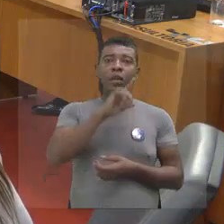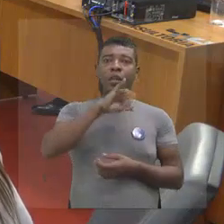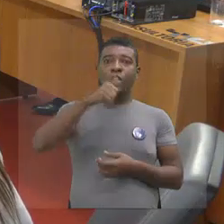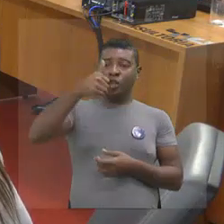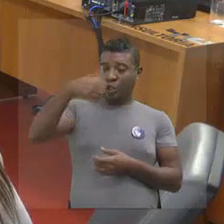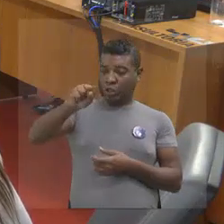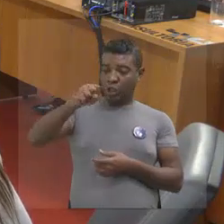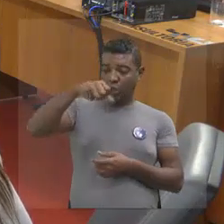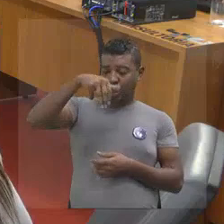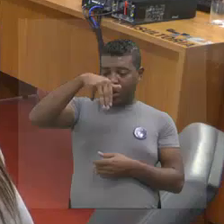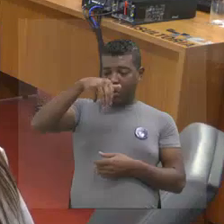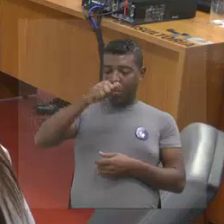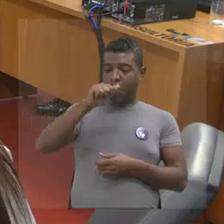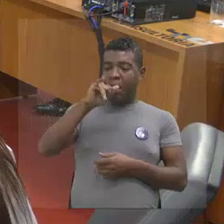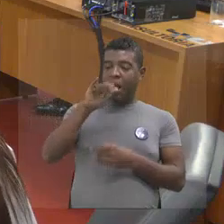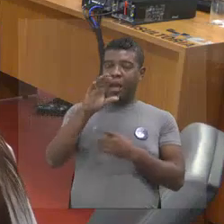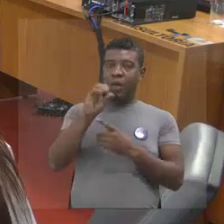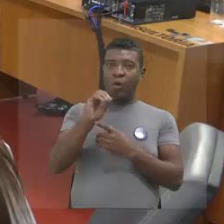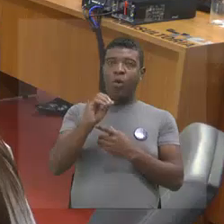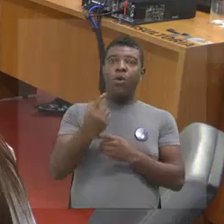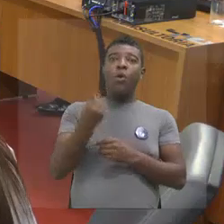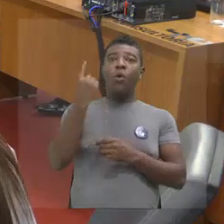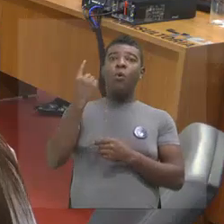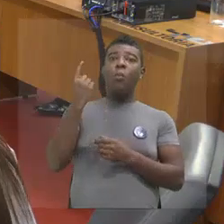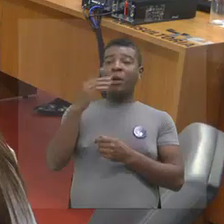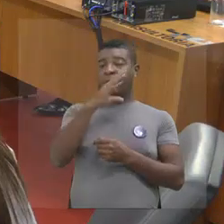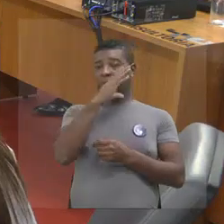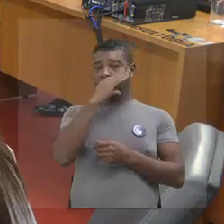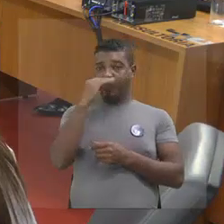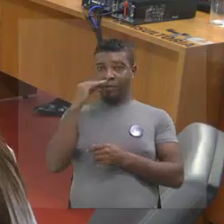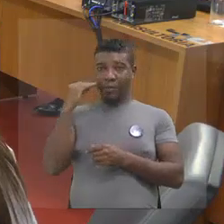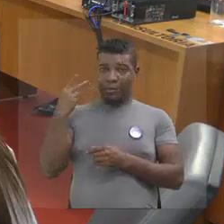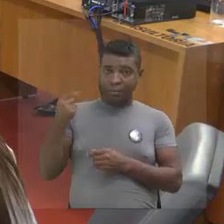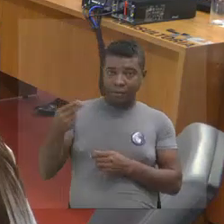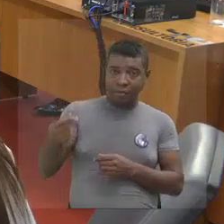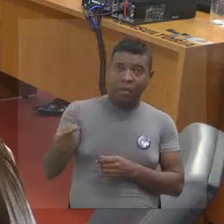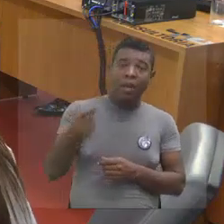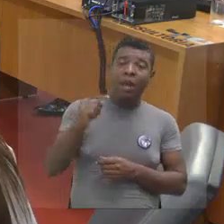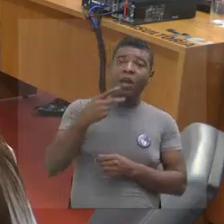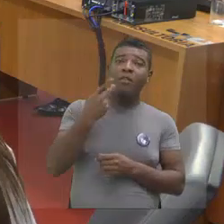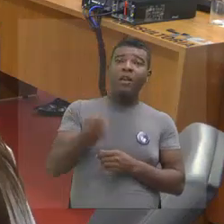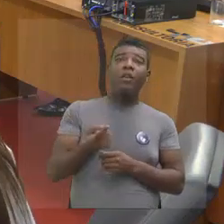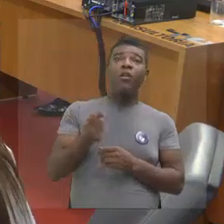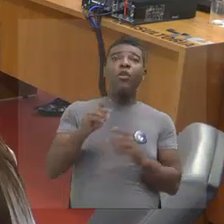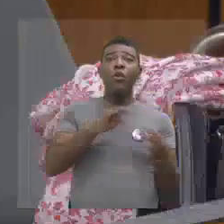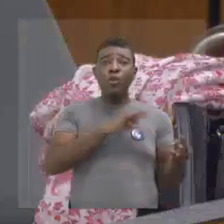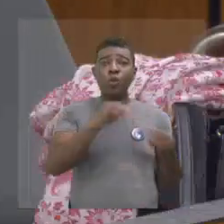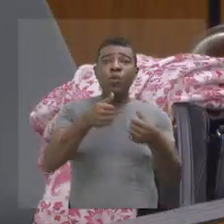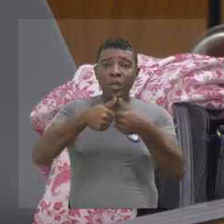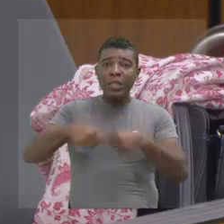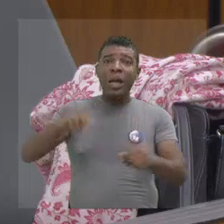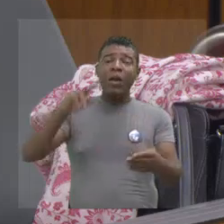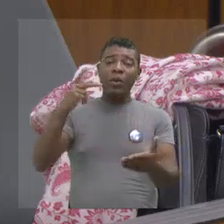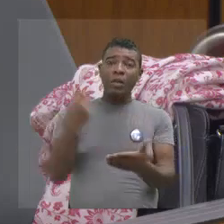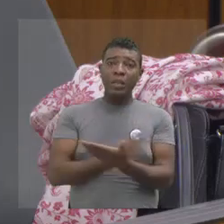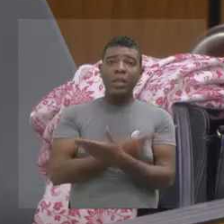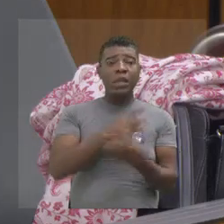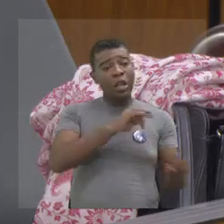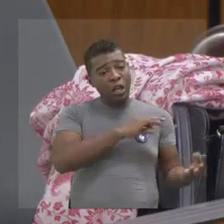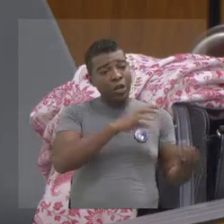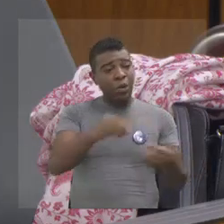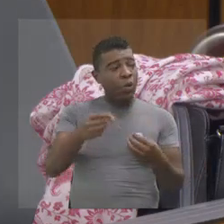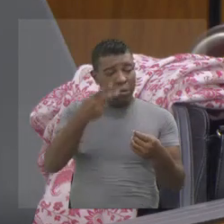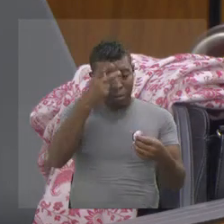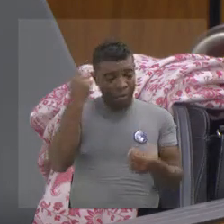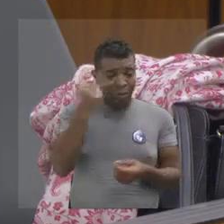uma carta de uma servidora anônima falando um pouco sobre tudo que ela tem passado e tudo que os servidores do meio ambiente tem